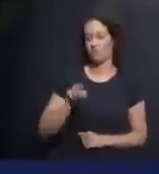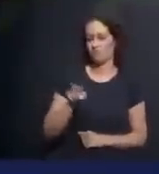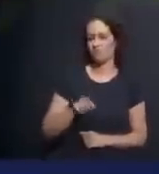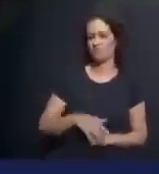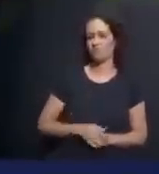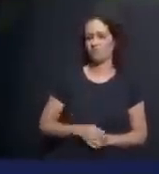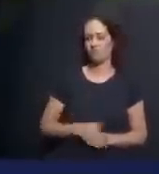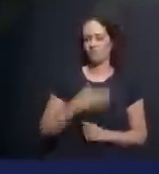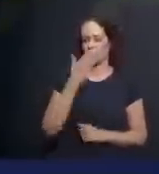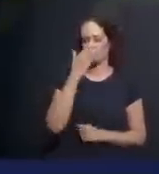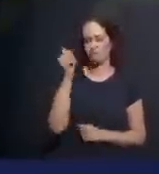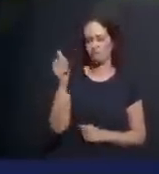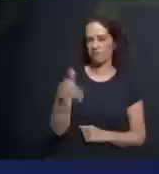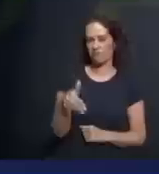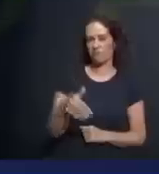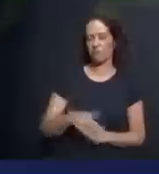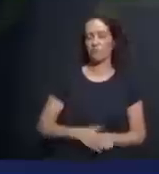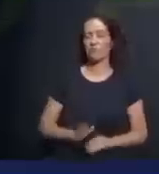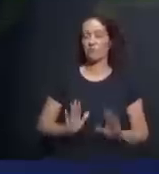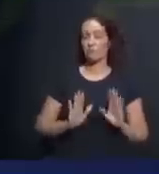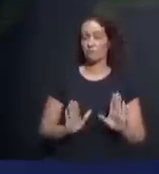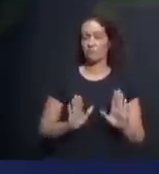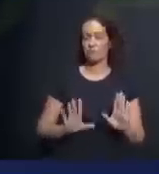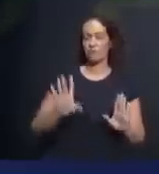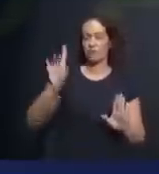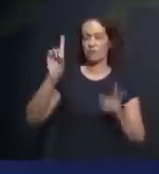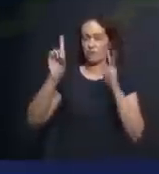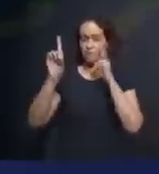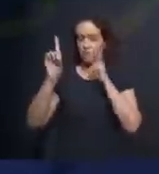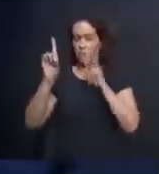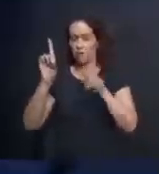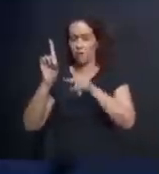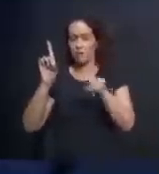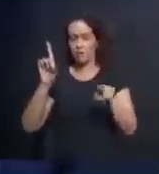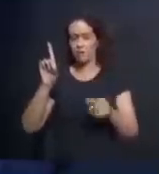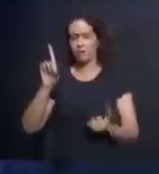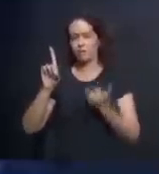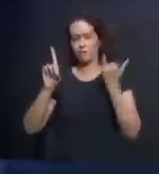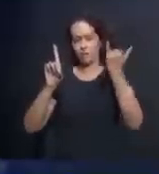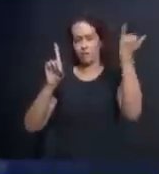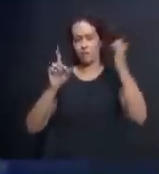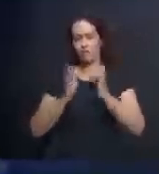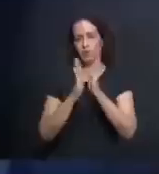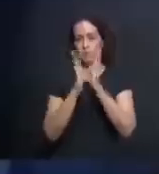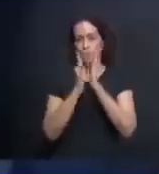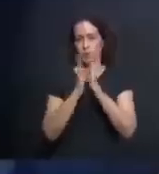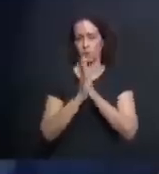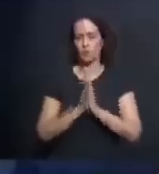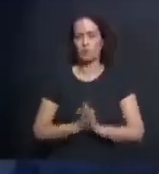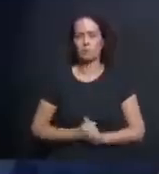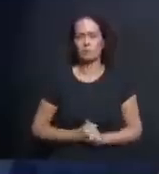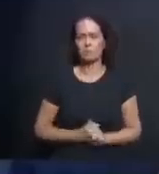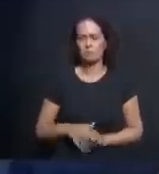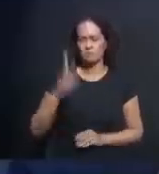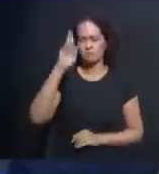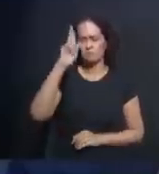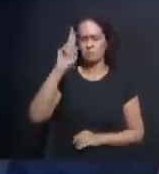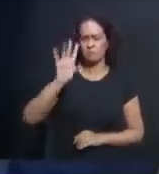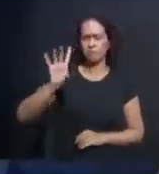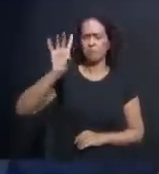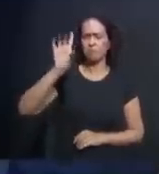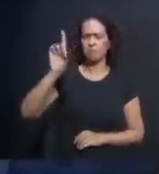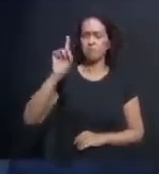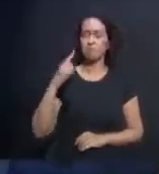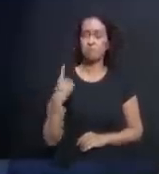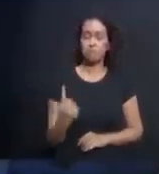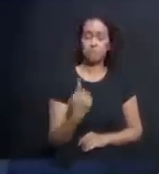Deus você é importante. Quero orar por você, feche seus olhos. Senhor Deus, eu quero colocar cada